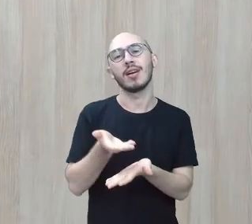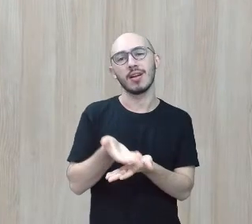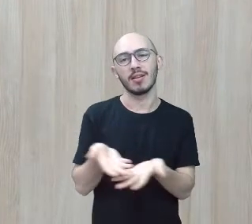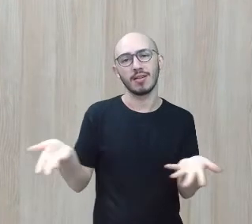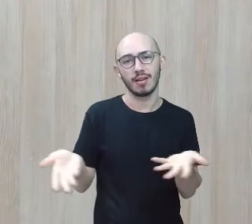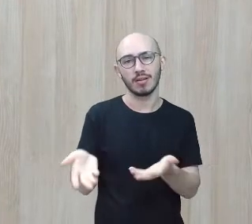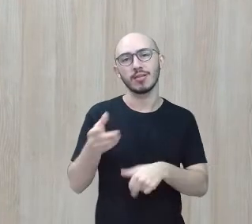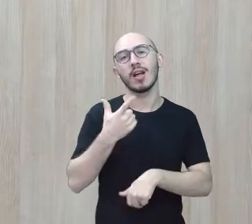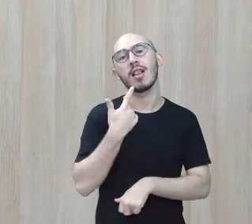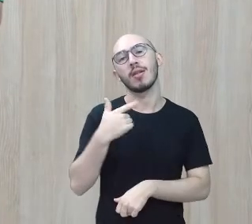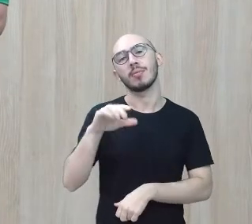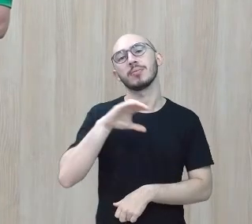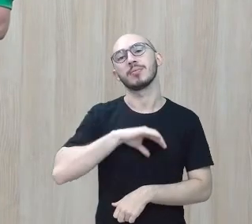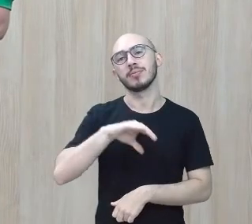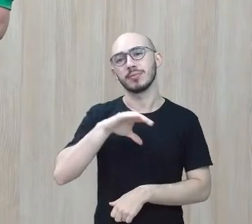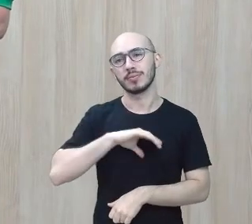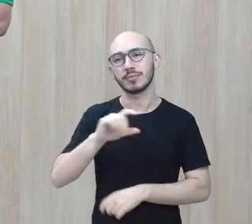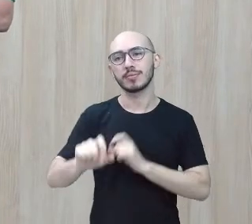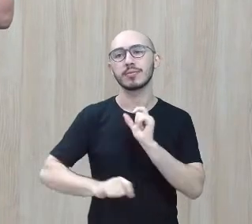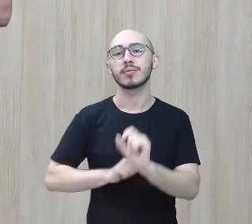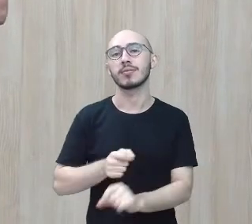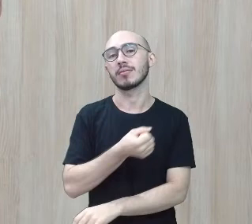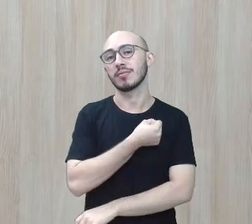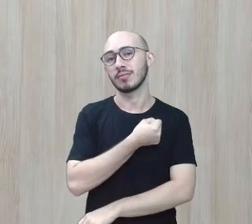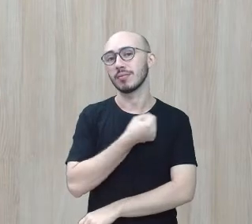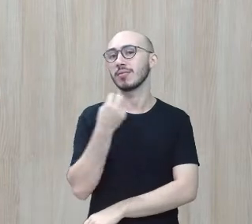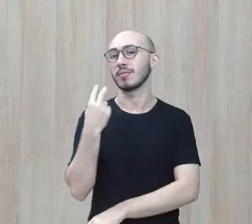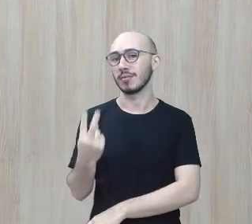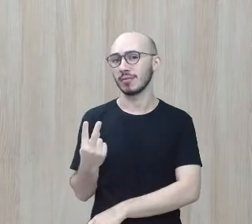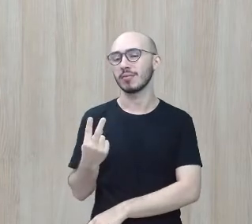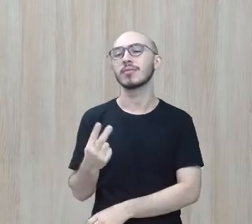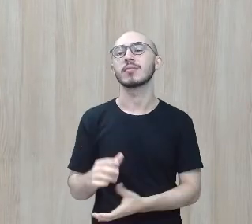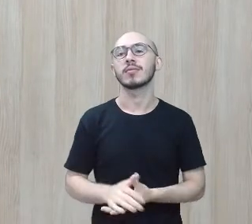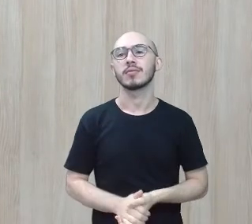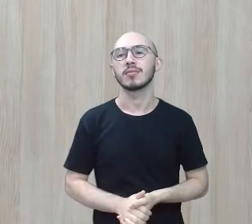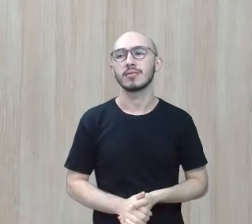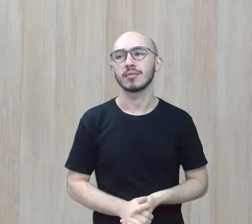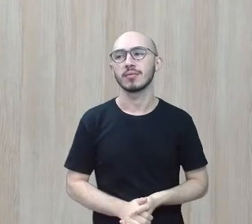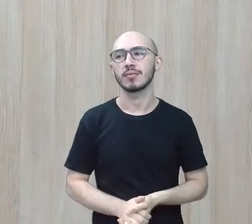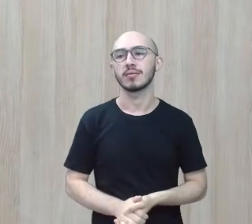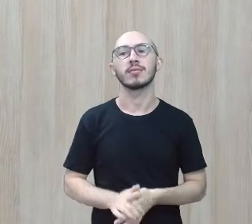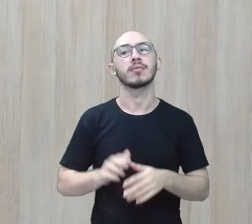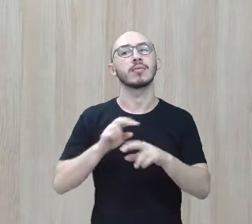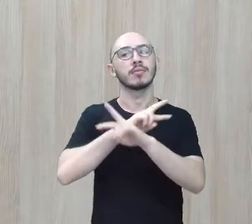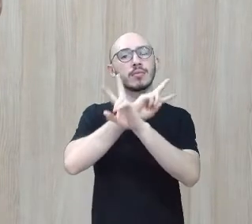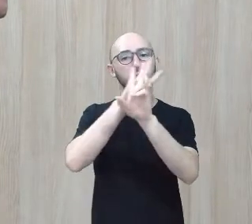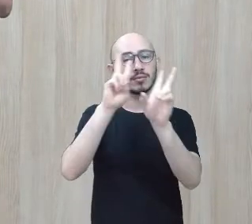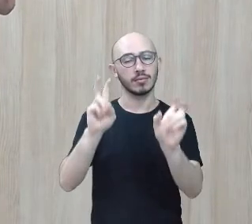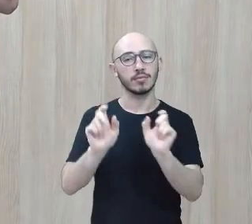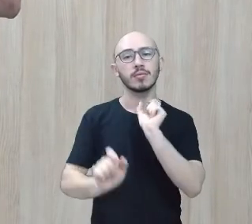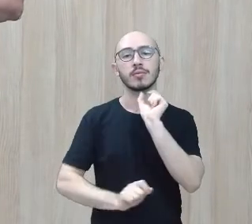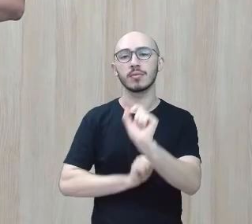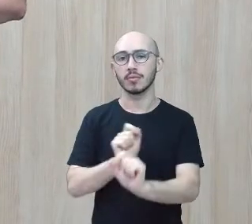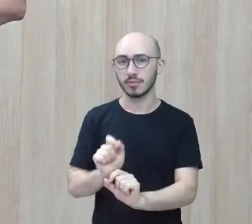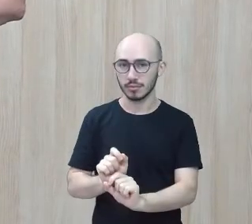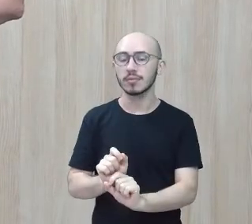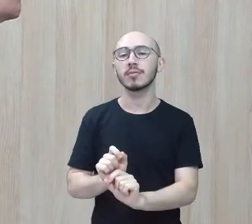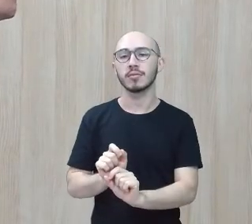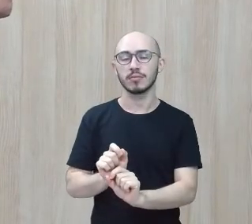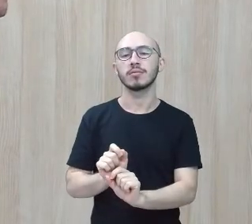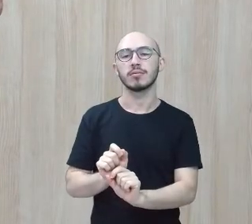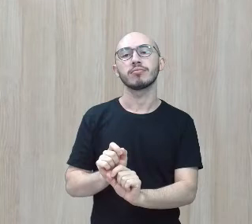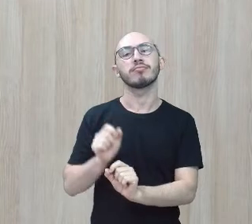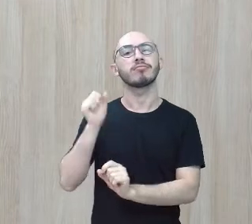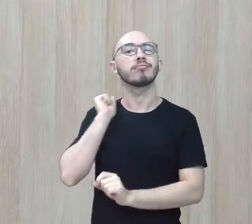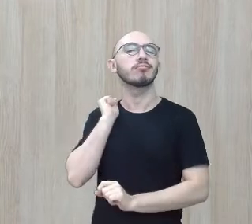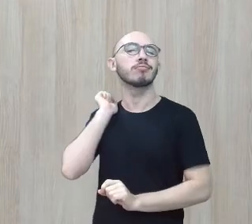língua portuguesa. É a aula de número 2, com o conteúdo biografia e